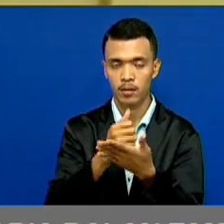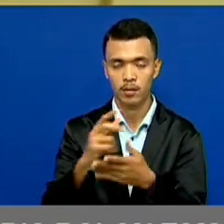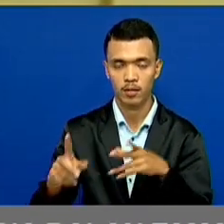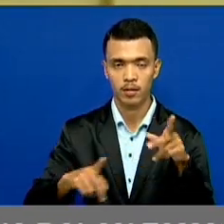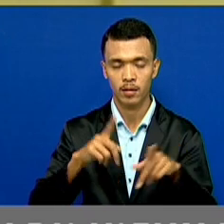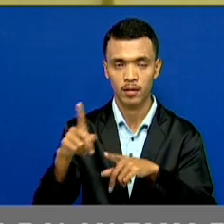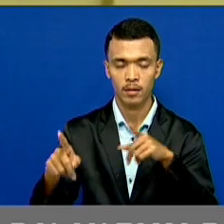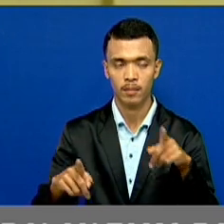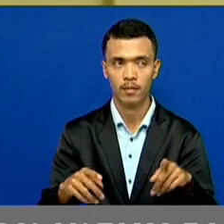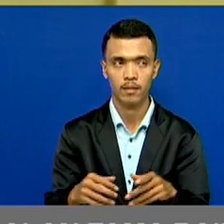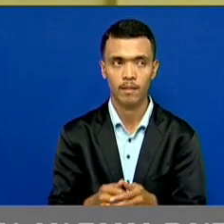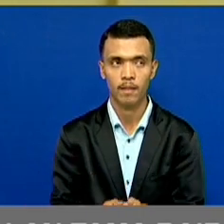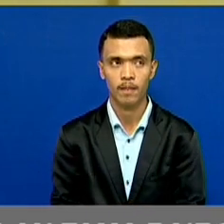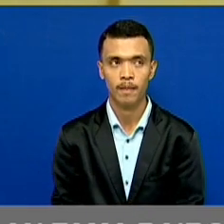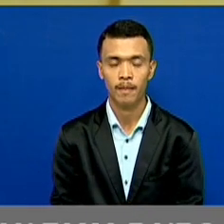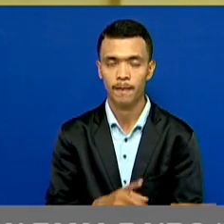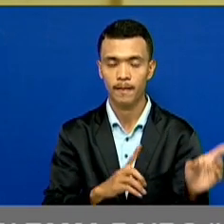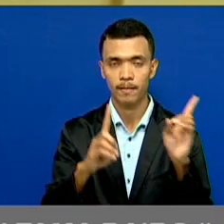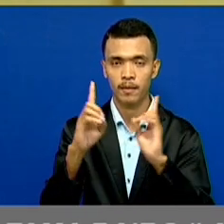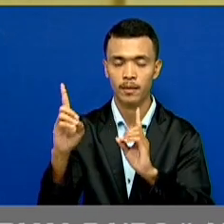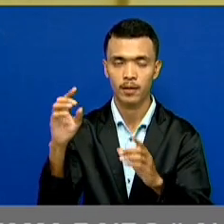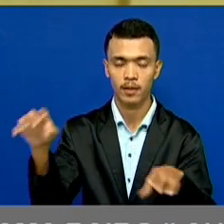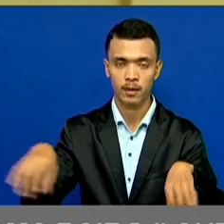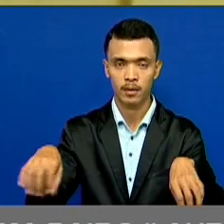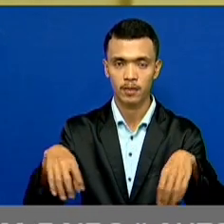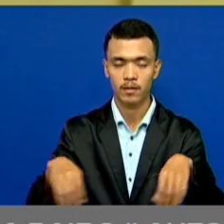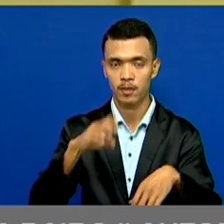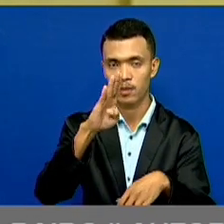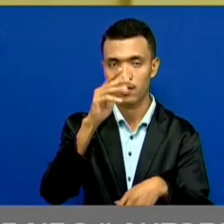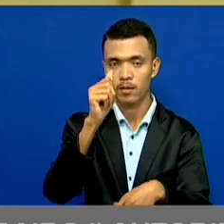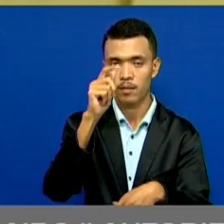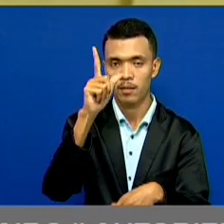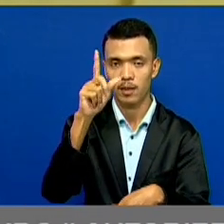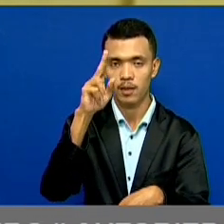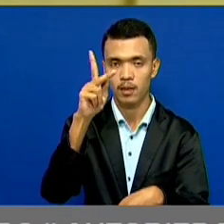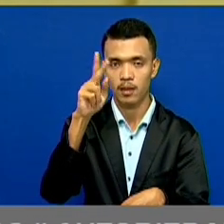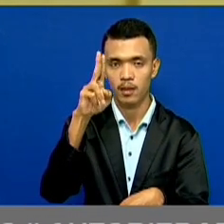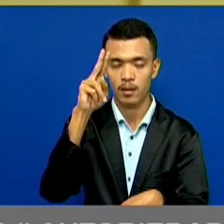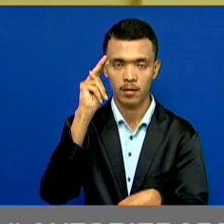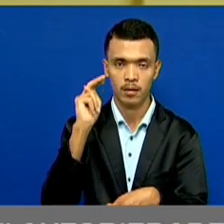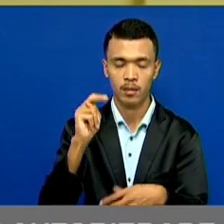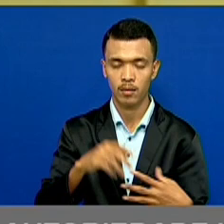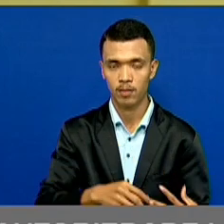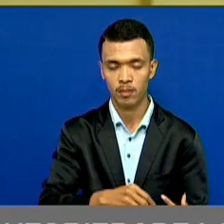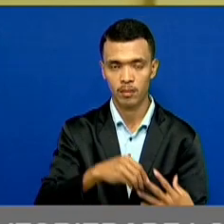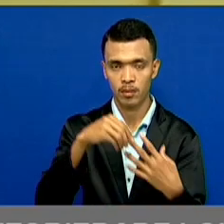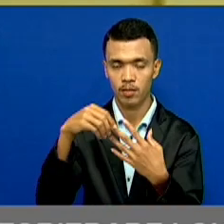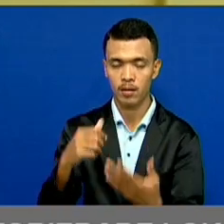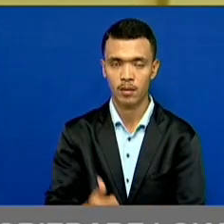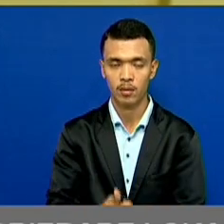é estabelecimento do Serviço Balcão Único, onde chama a tolori, a básica atendimento,